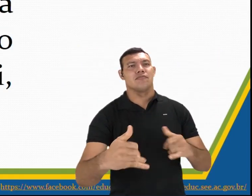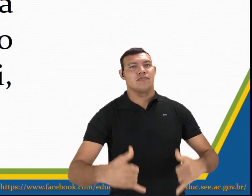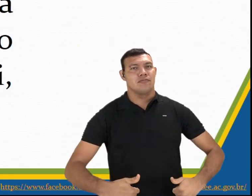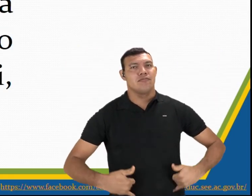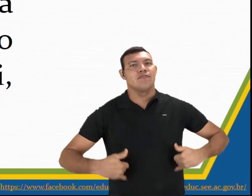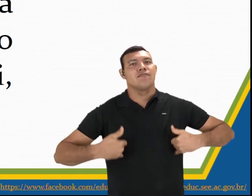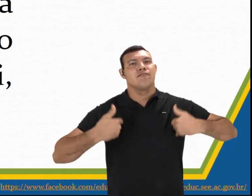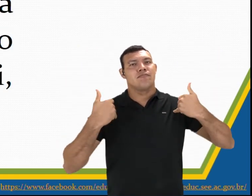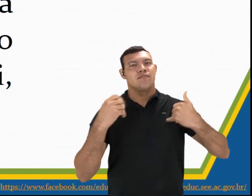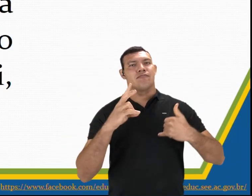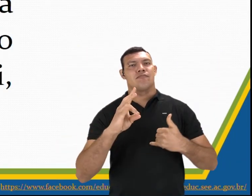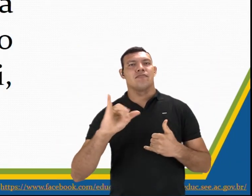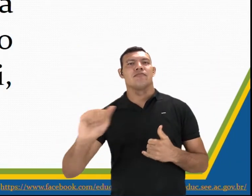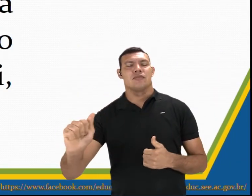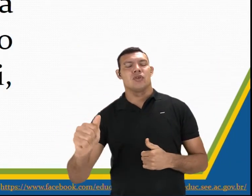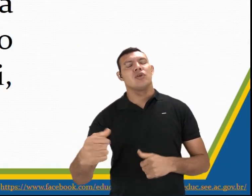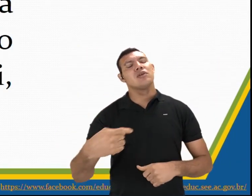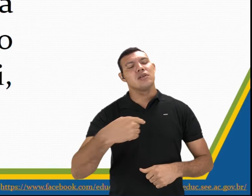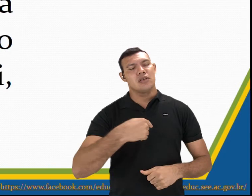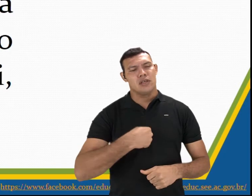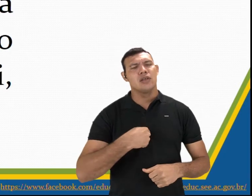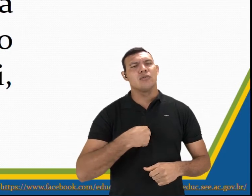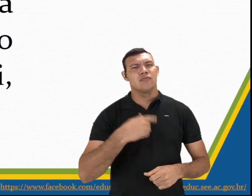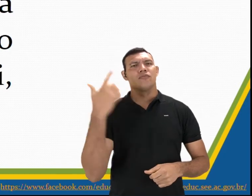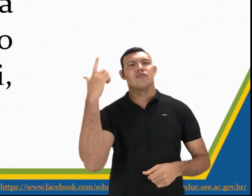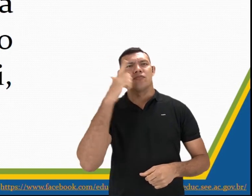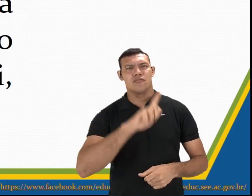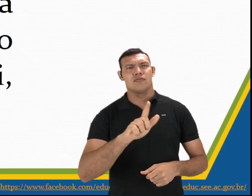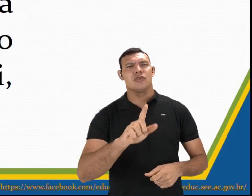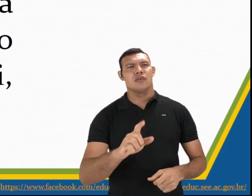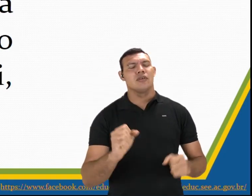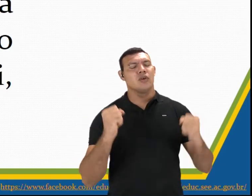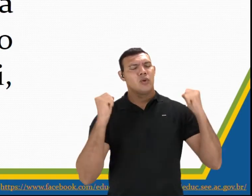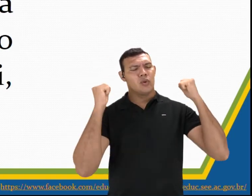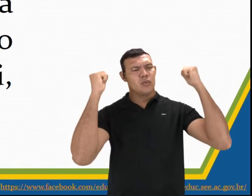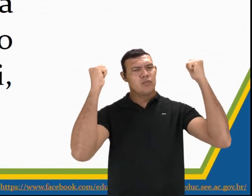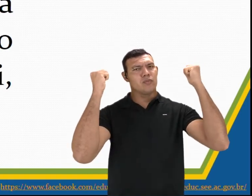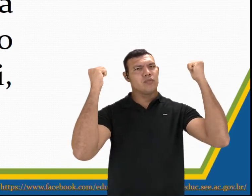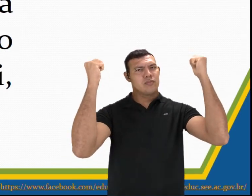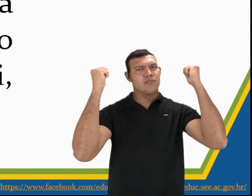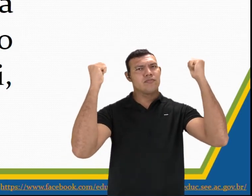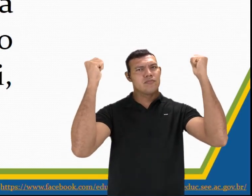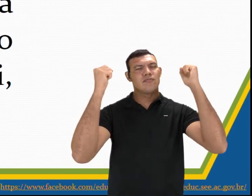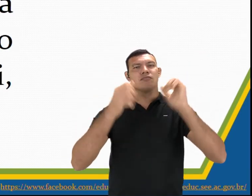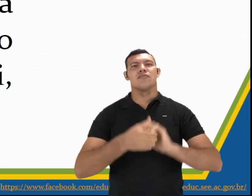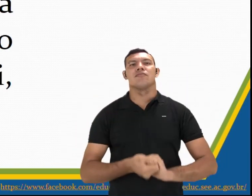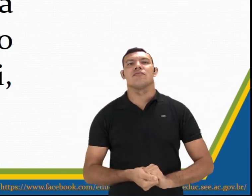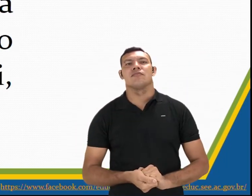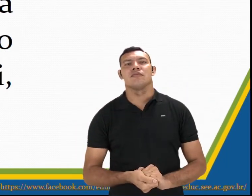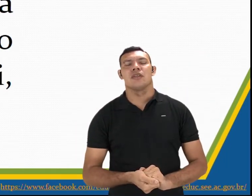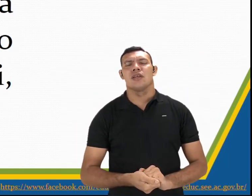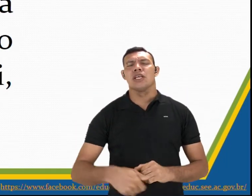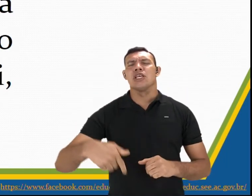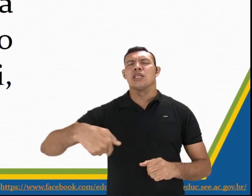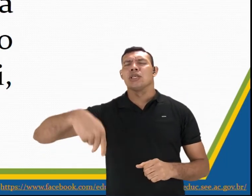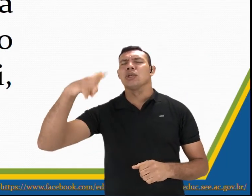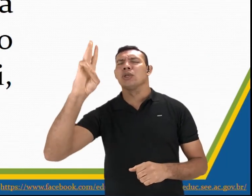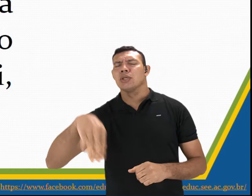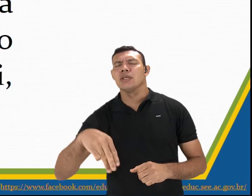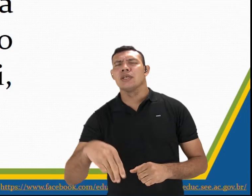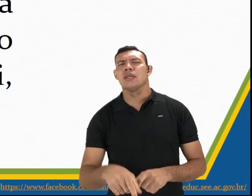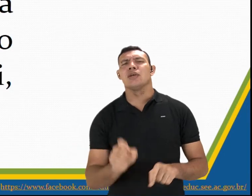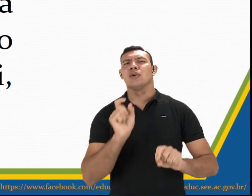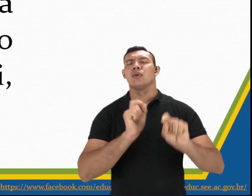aniversário. Eu venci, sou uma vencedora. Então, vejam, está falando de quem, o